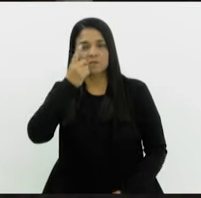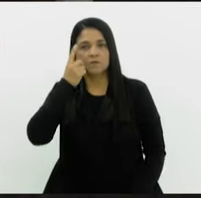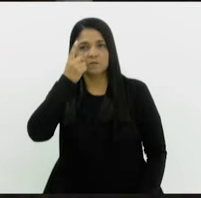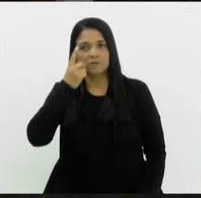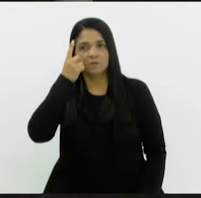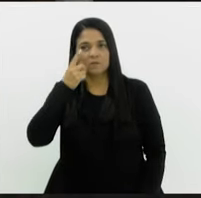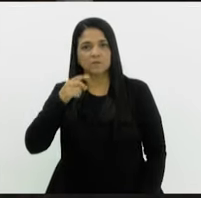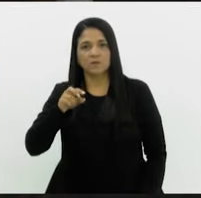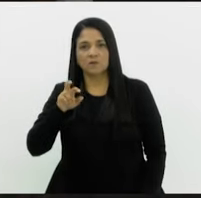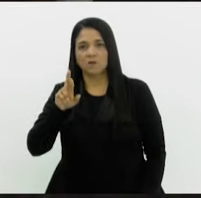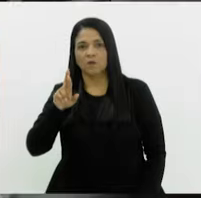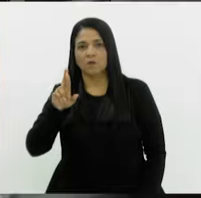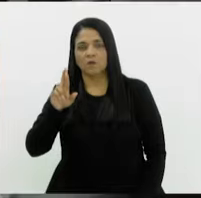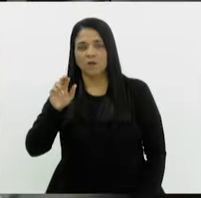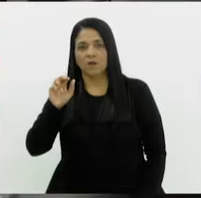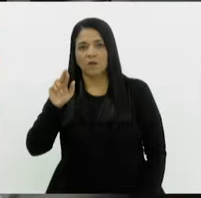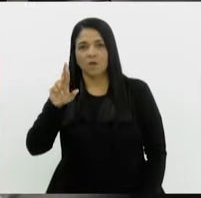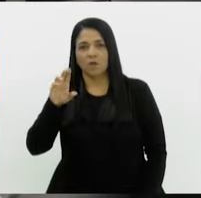Deputado Rodrigo Amorim.